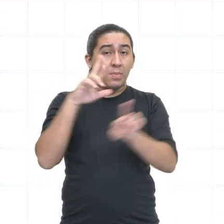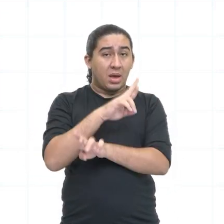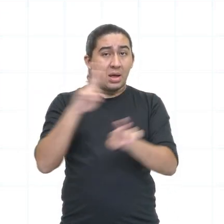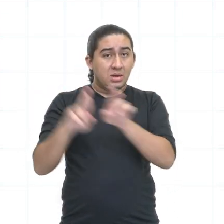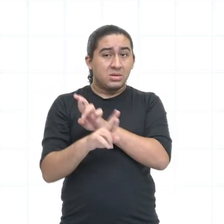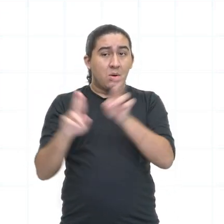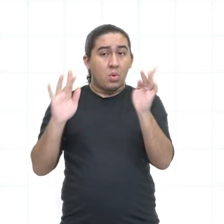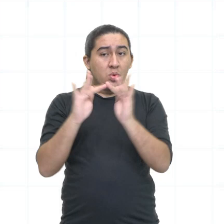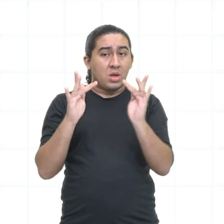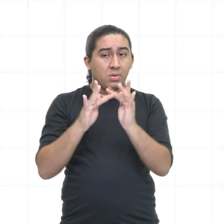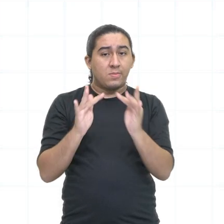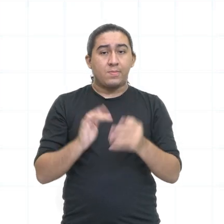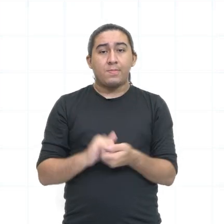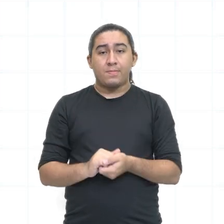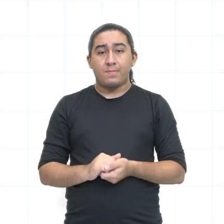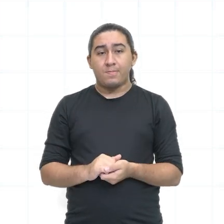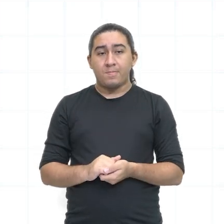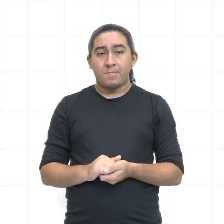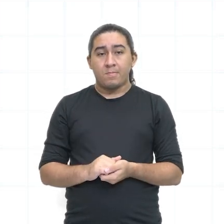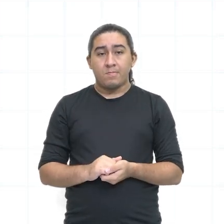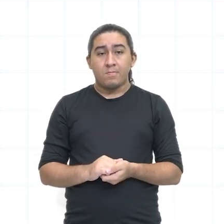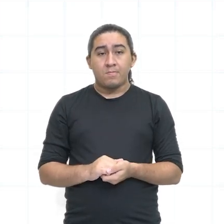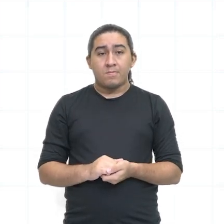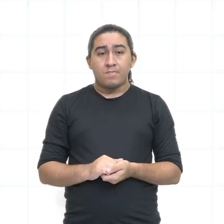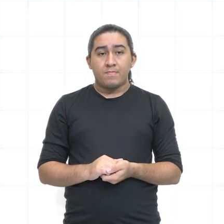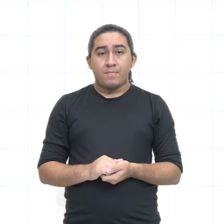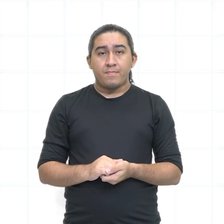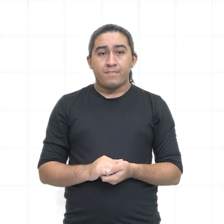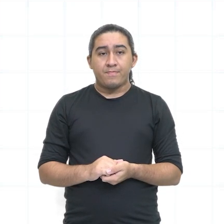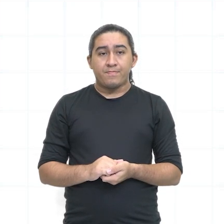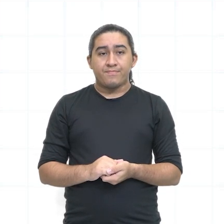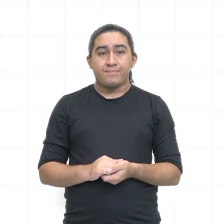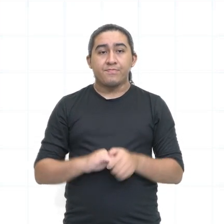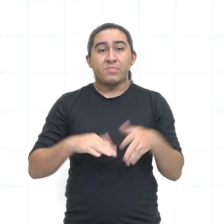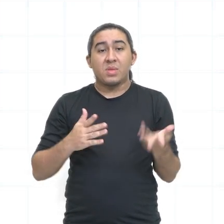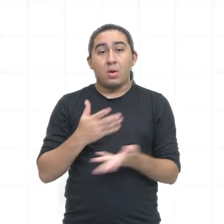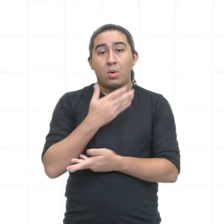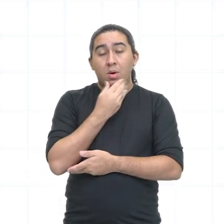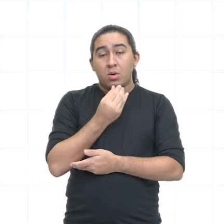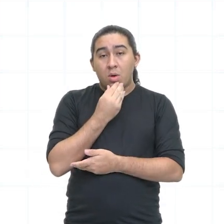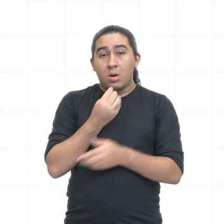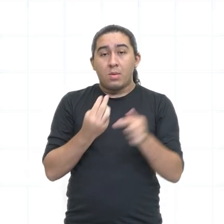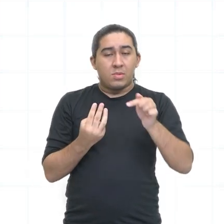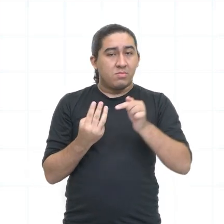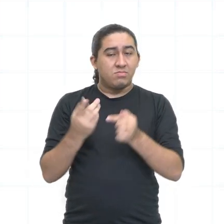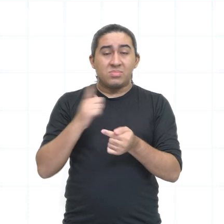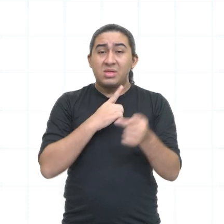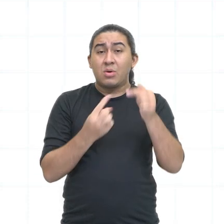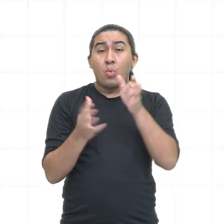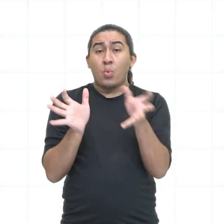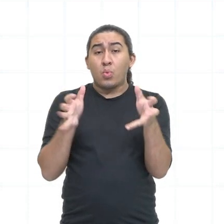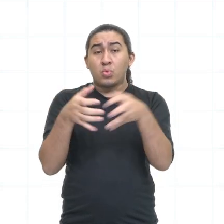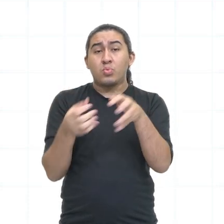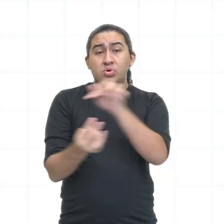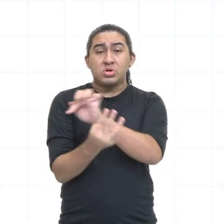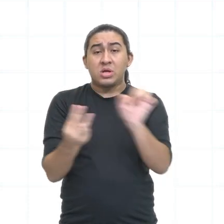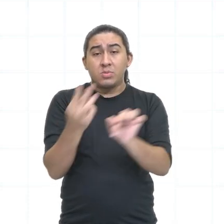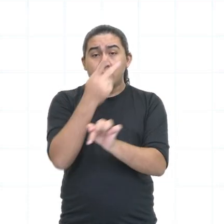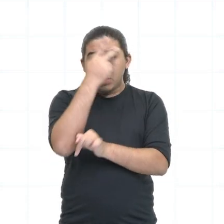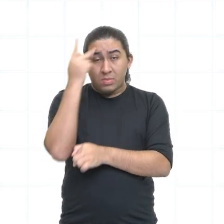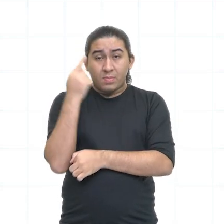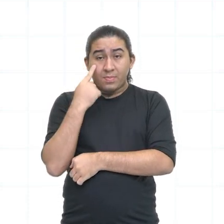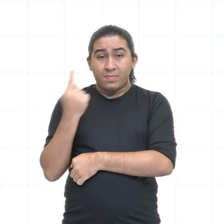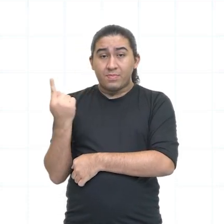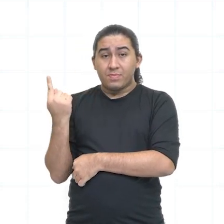simetricamente. Então, o Donald Judd, Frank Stella, Robert Morris e